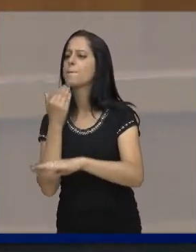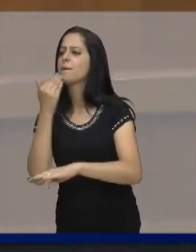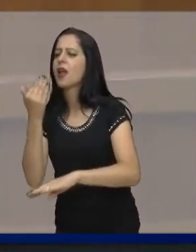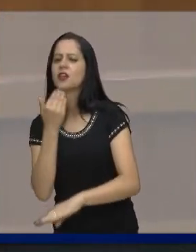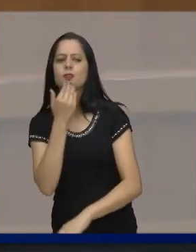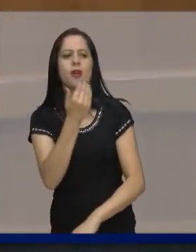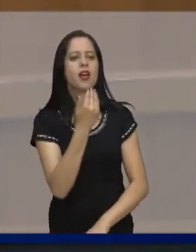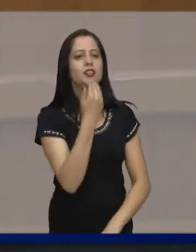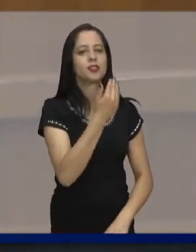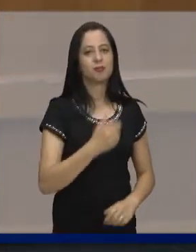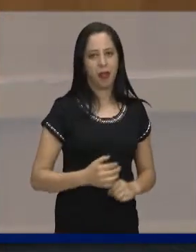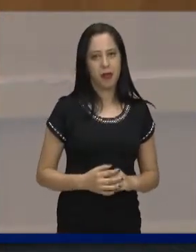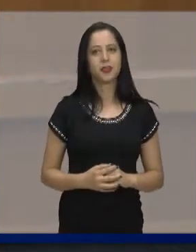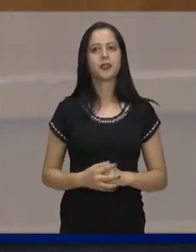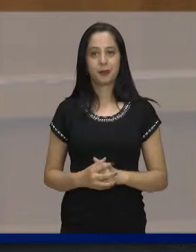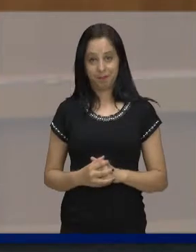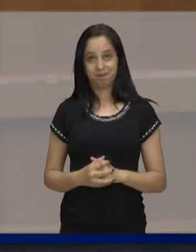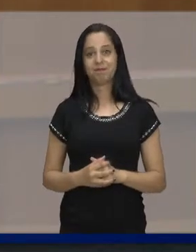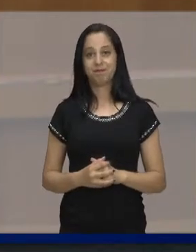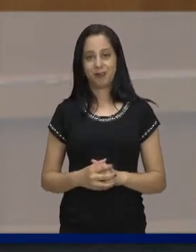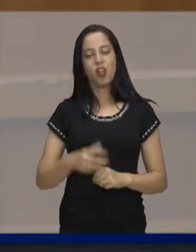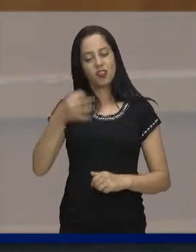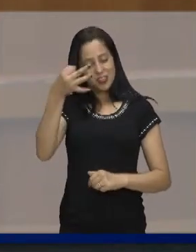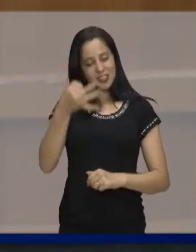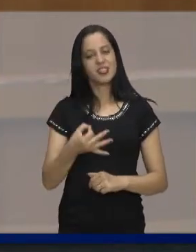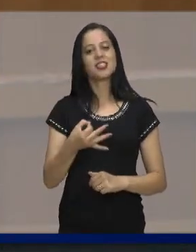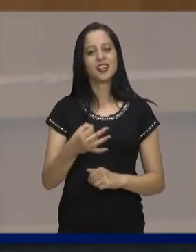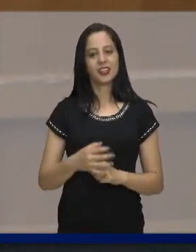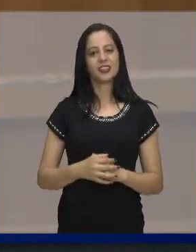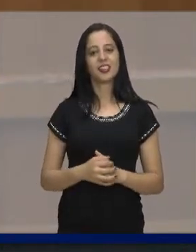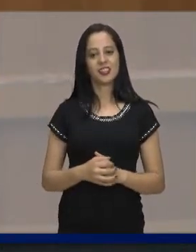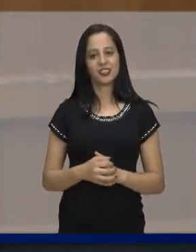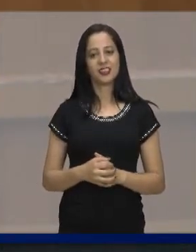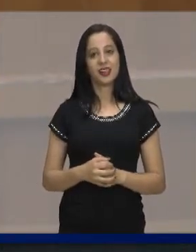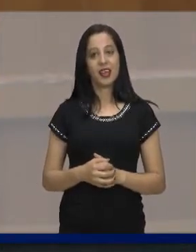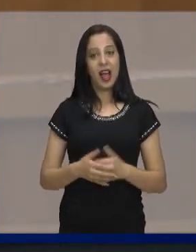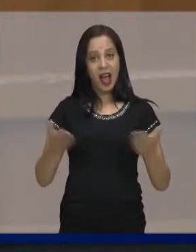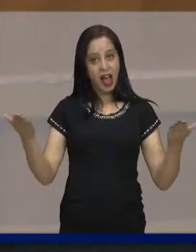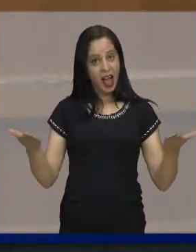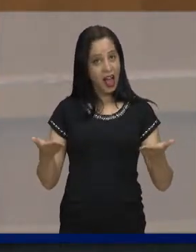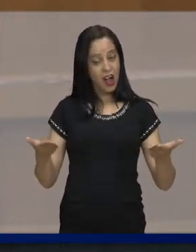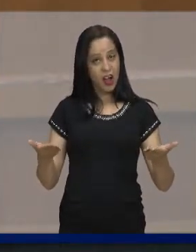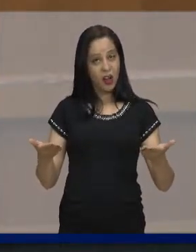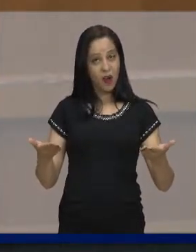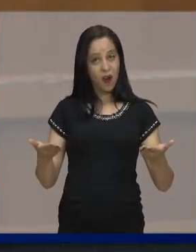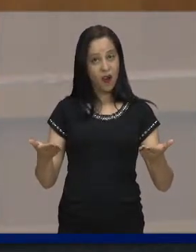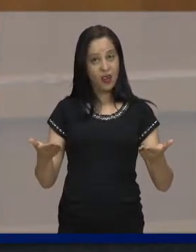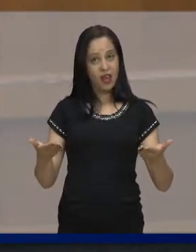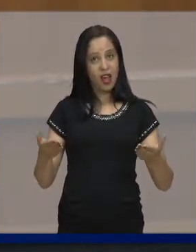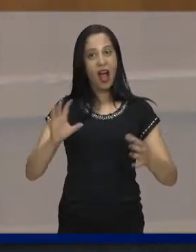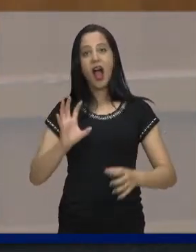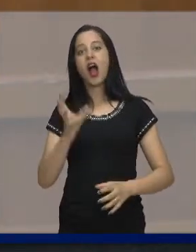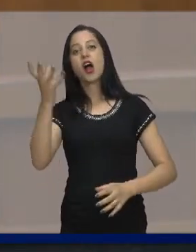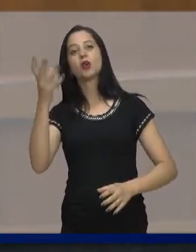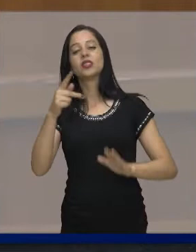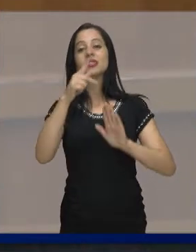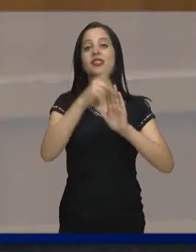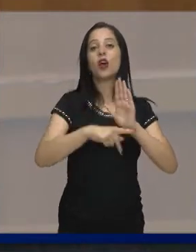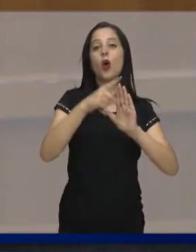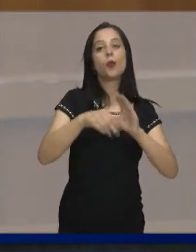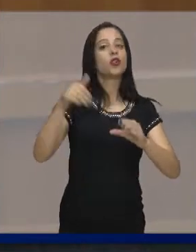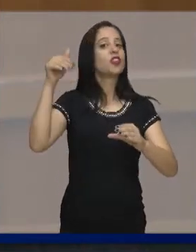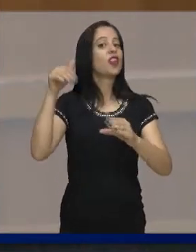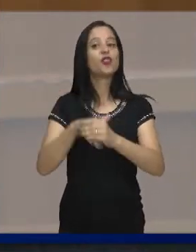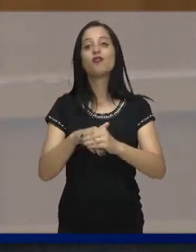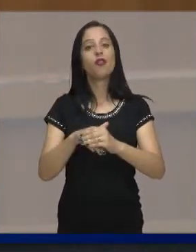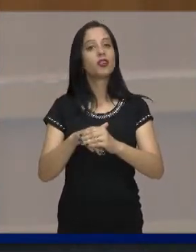Imagina em quantas portas Vossa Excelência foi até concretizar, até chegar no dia de hoje, o projeto aqui